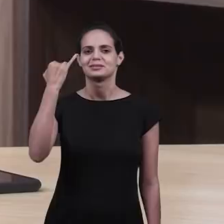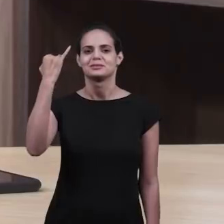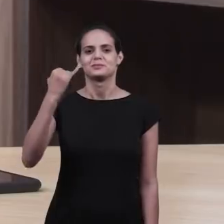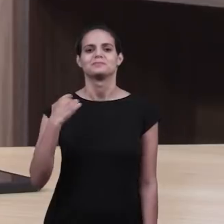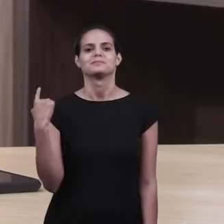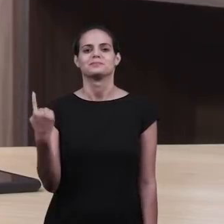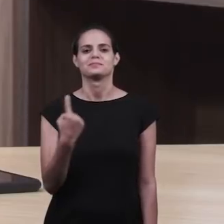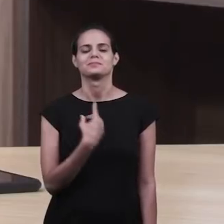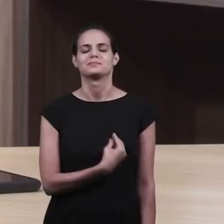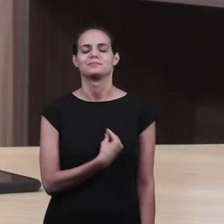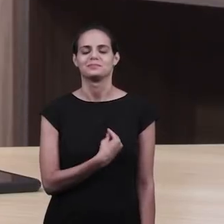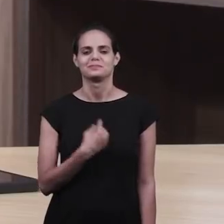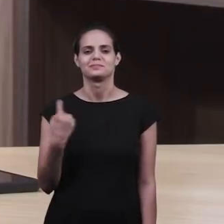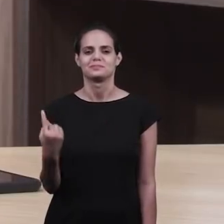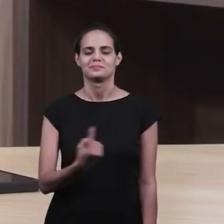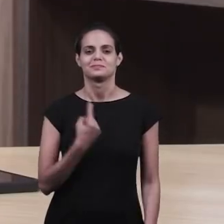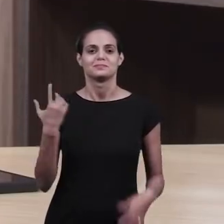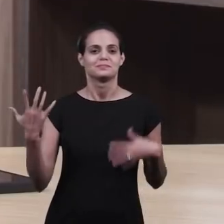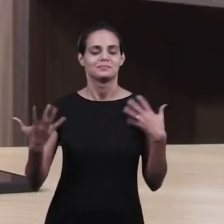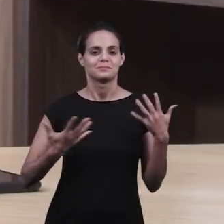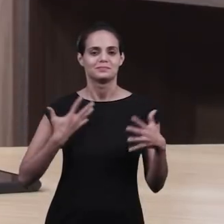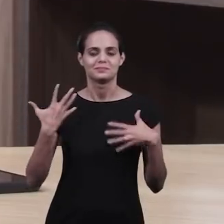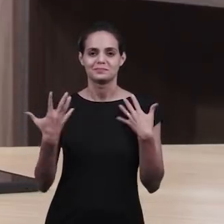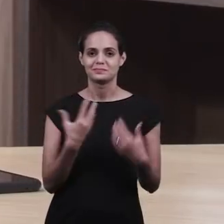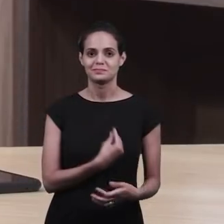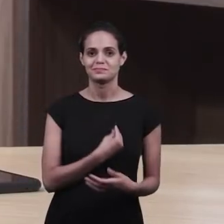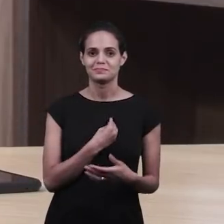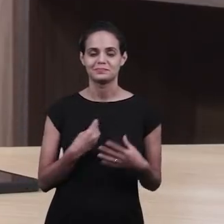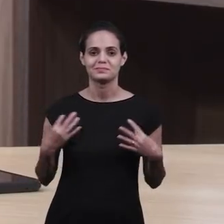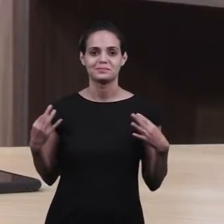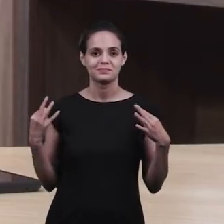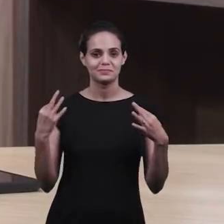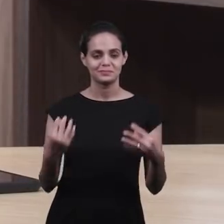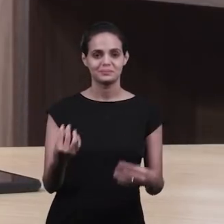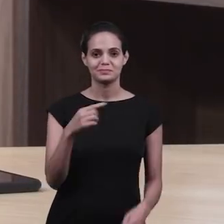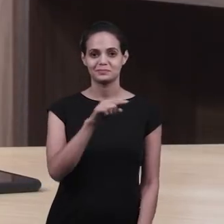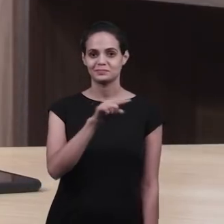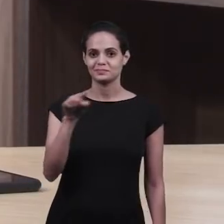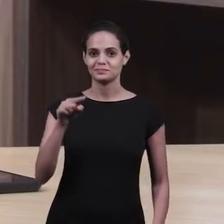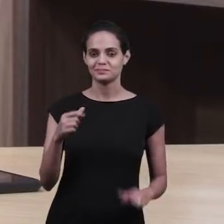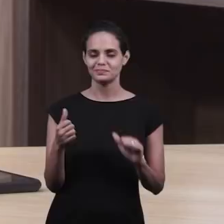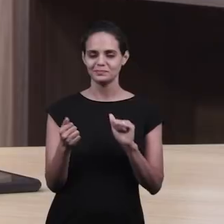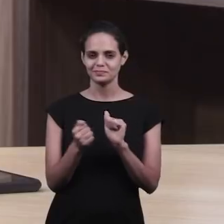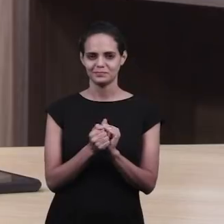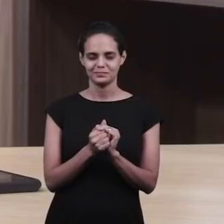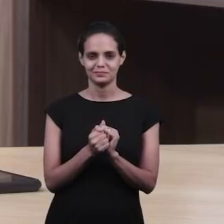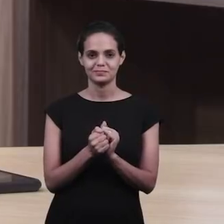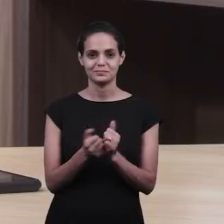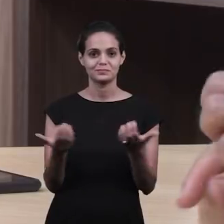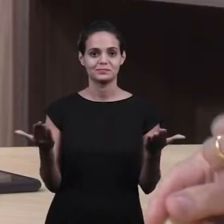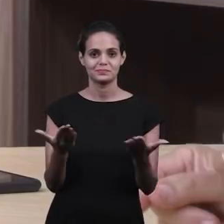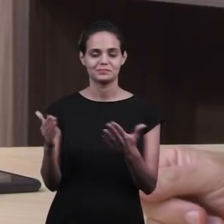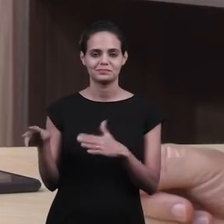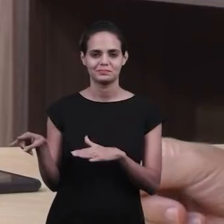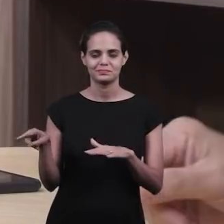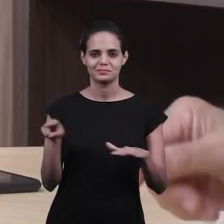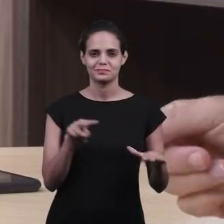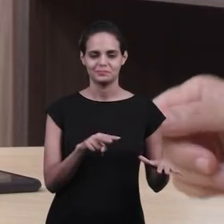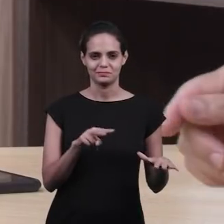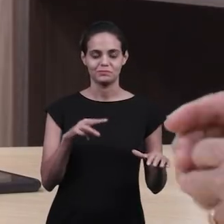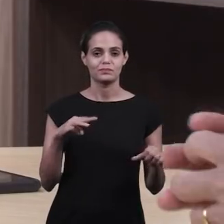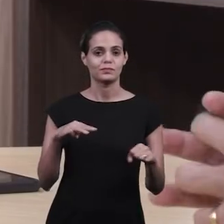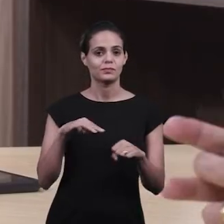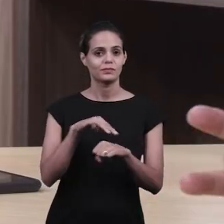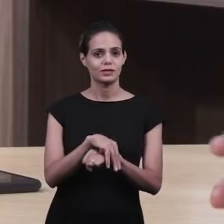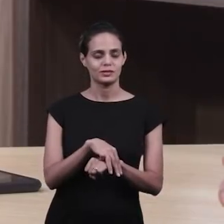muito com a participação de todos vocês. E nós estamos, nestas semanas, tratando do tema ministérios. Aliás, eu